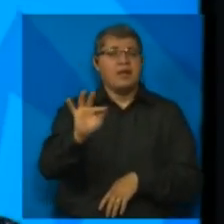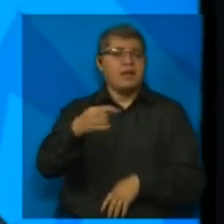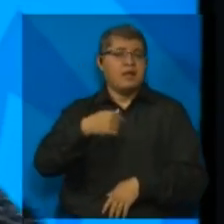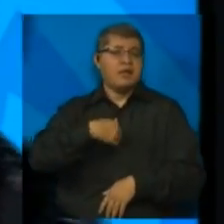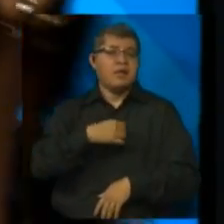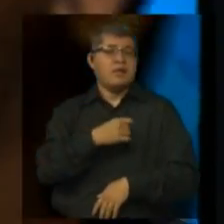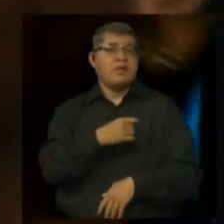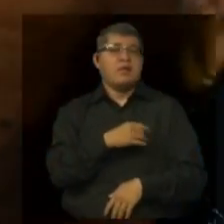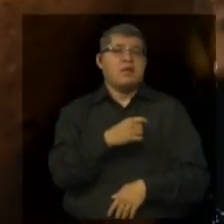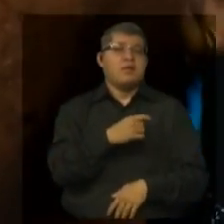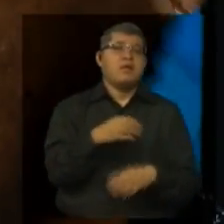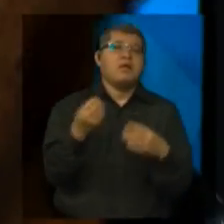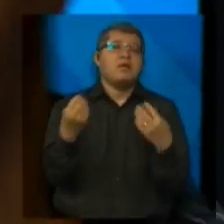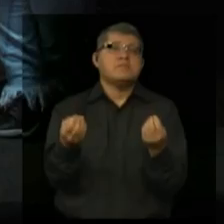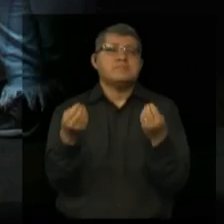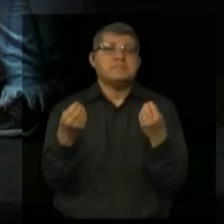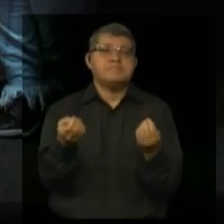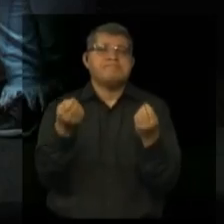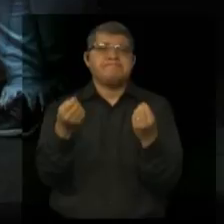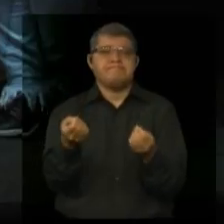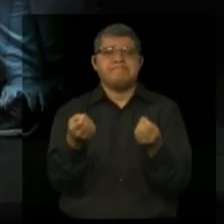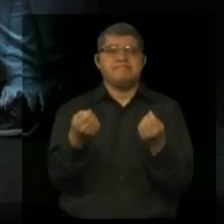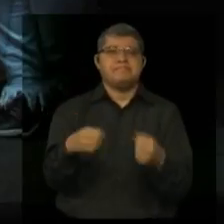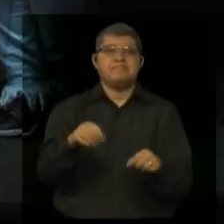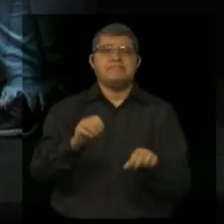feliz, tenho medo de não ter tempo.